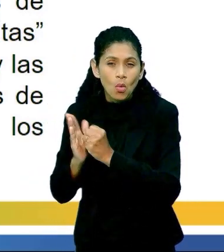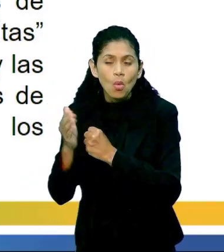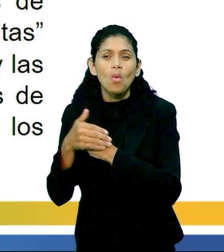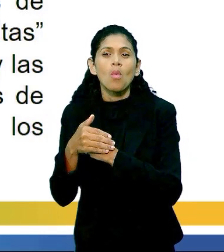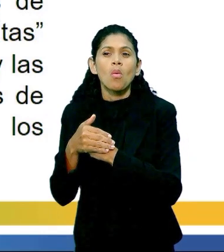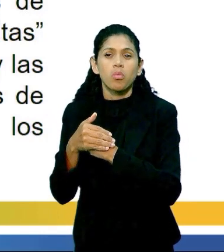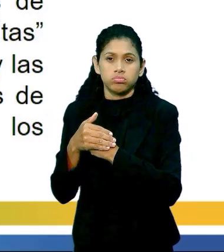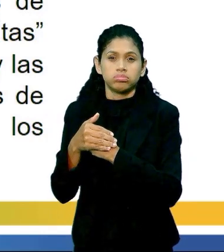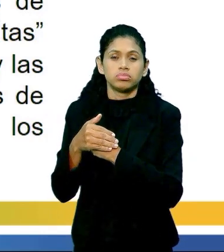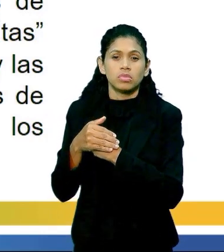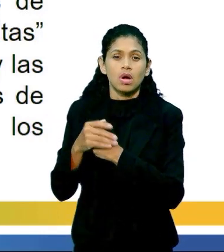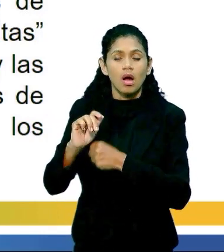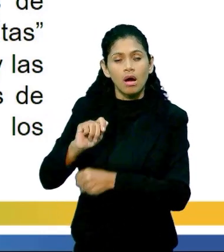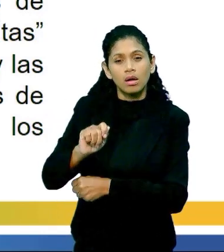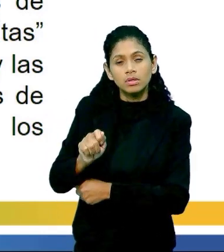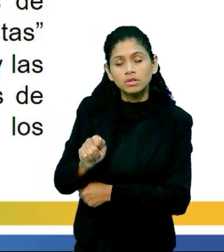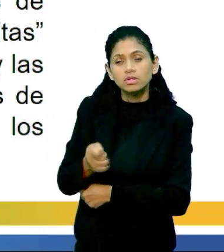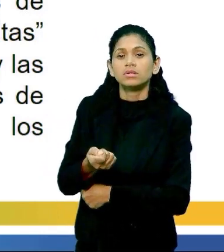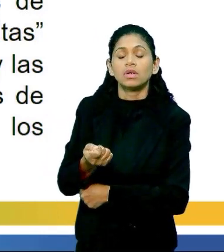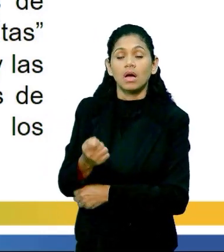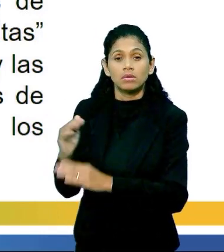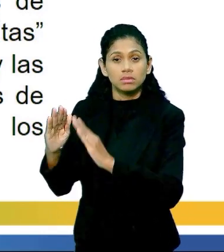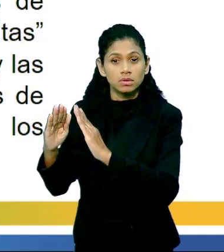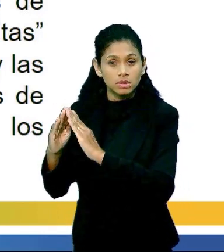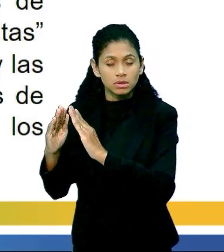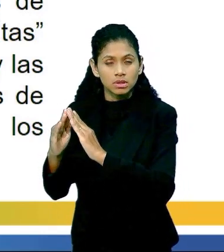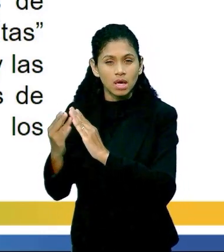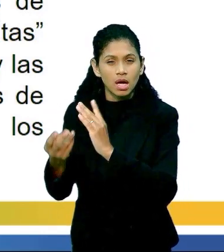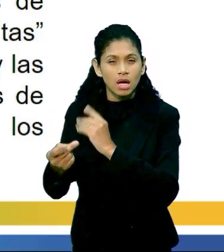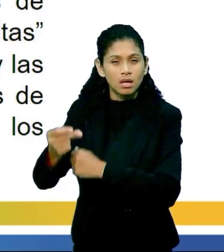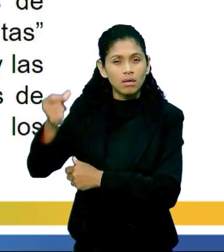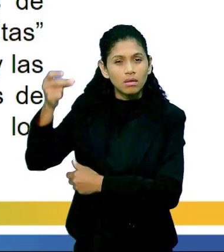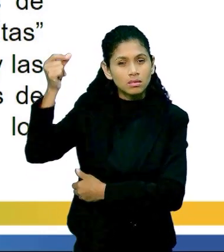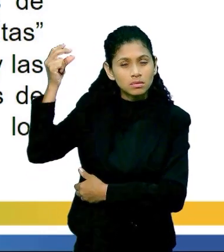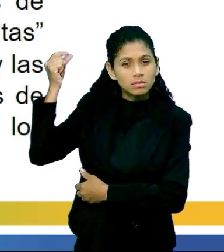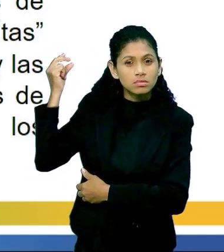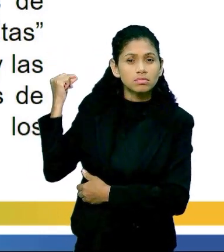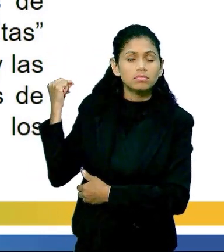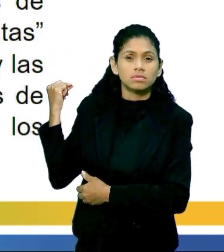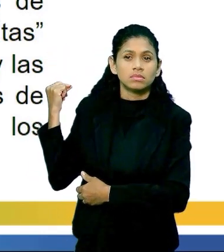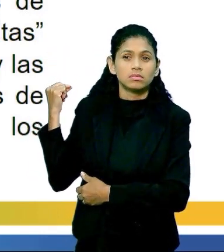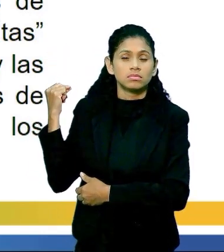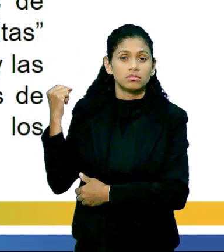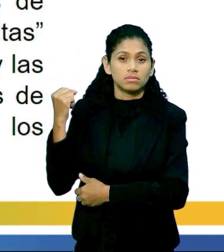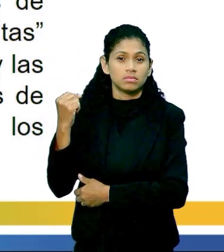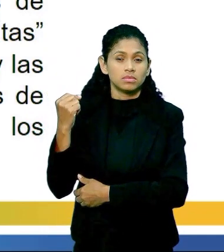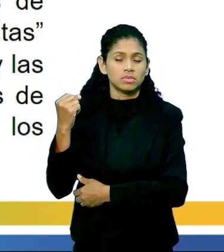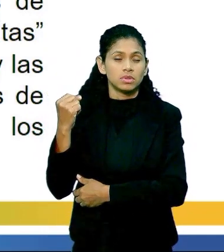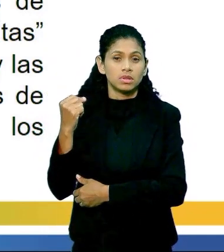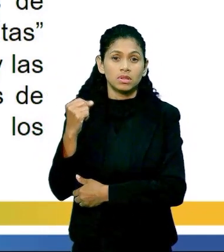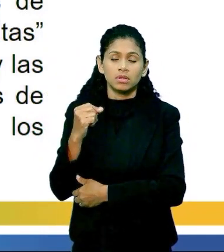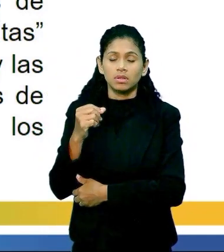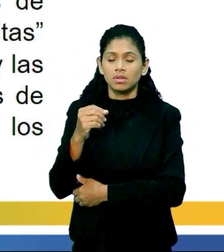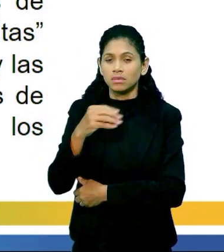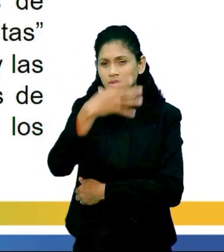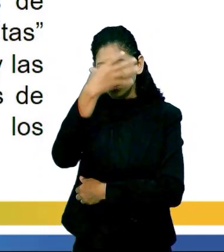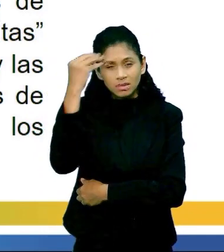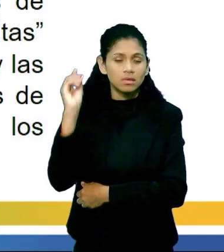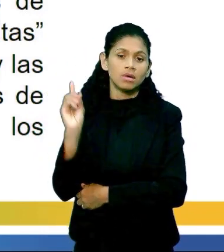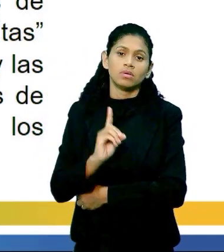né? Dos seus antepassados na Espanha, que jamais, né, esqueceram sua